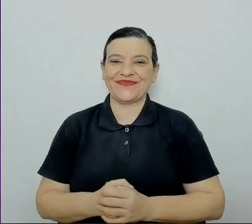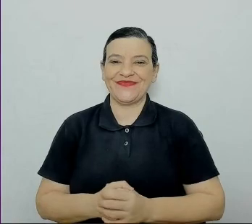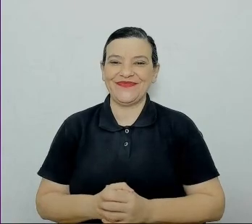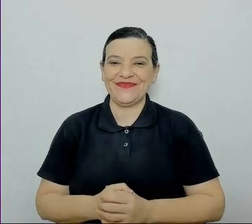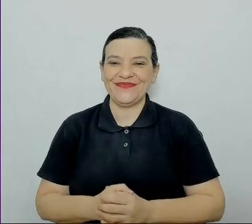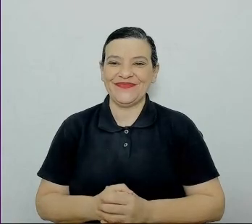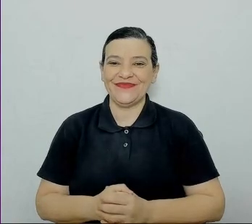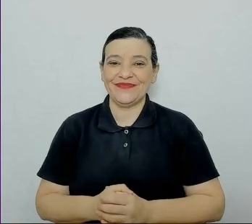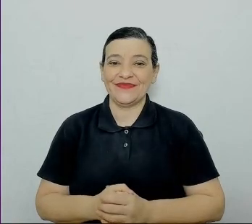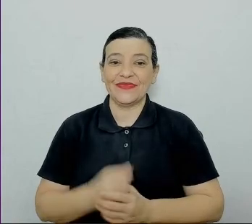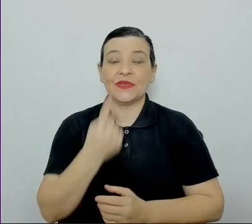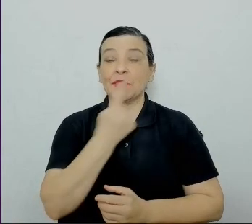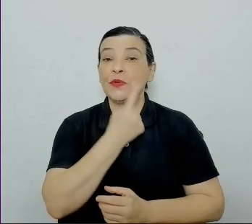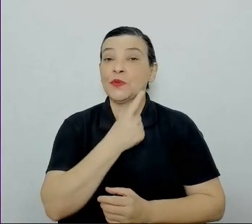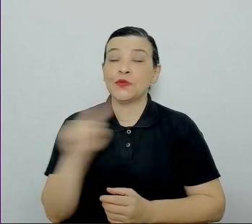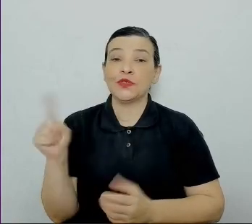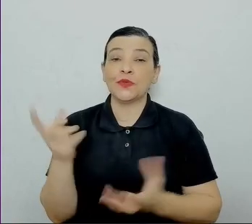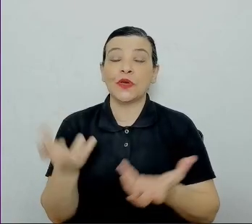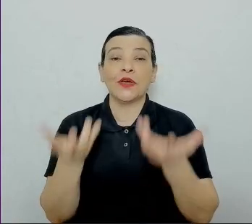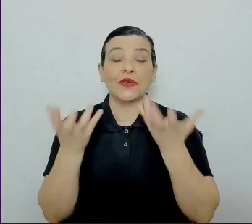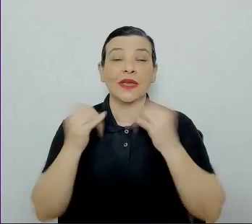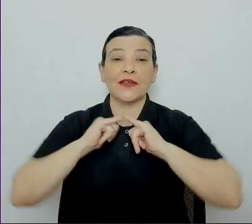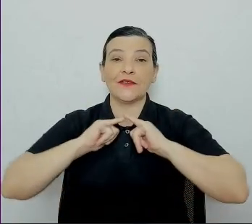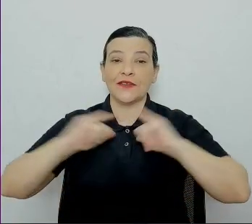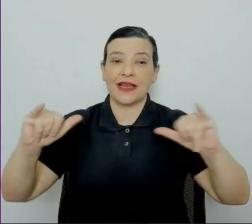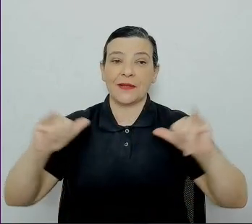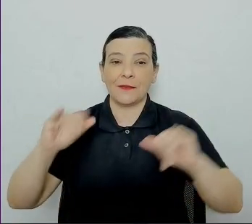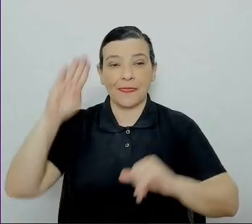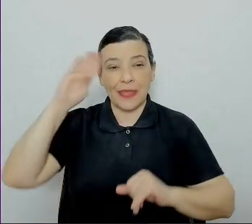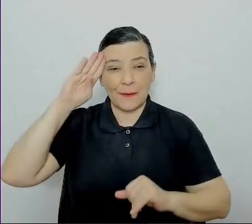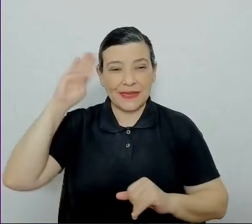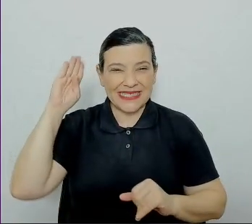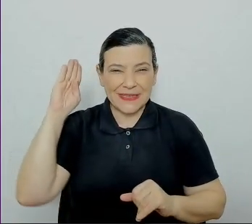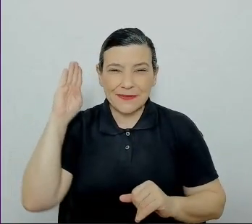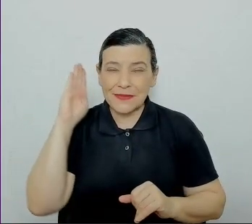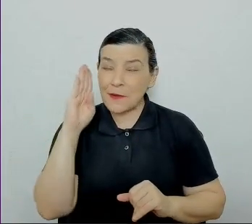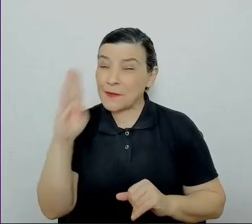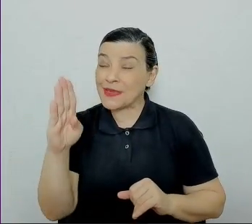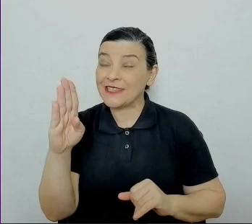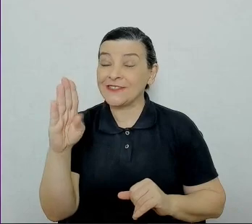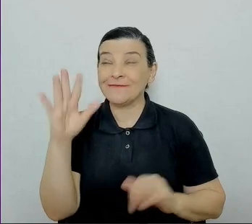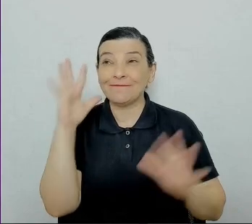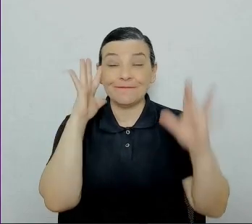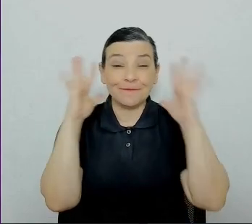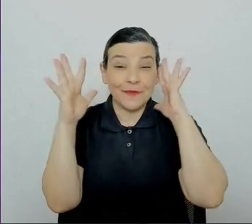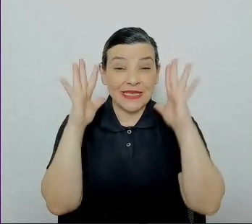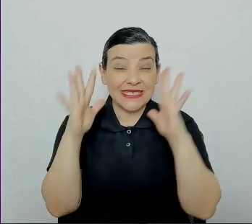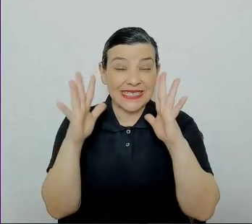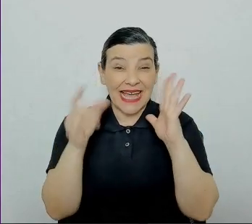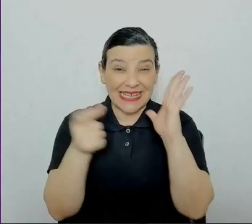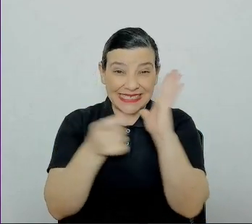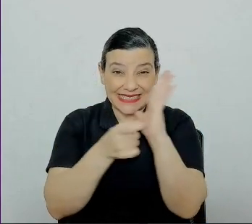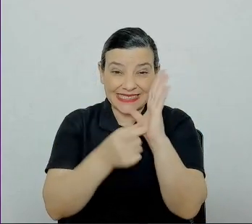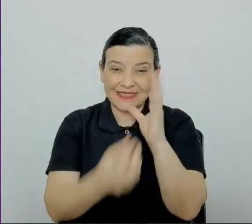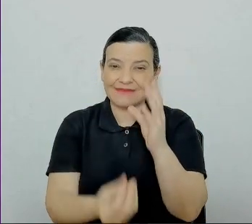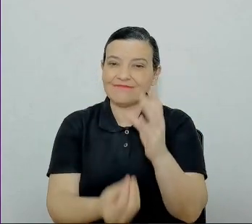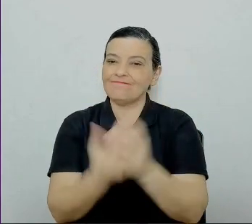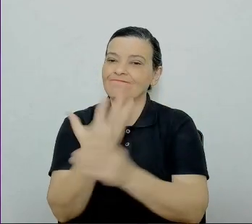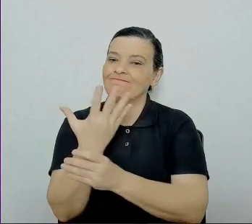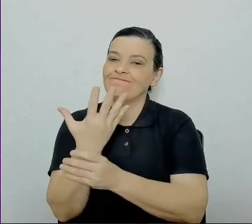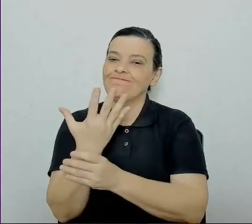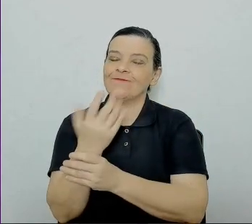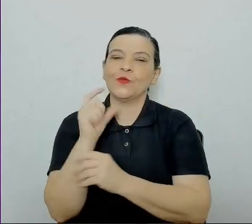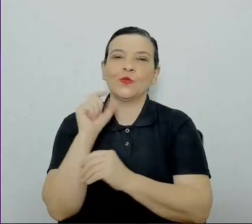E por último, eu queria falar que, principalmente, a coisa que a gente tem que sempre pensar quando a gente cria software é celebrar o uso do que a gente